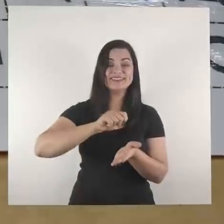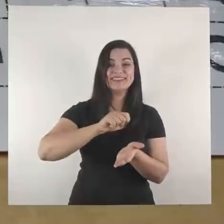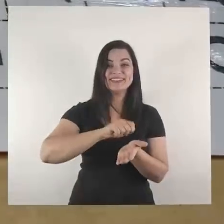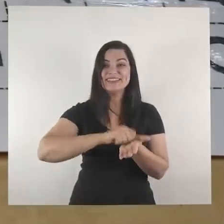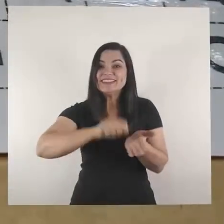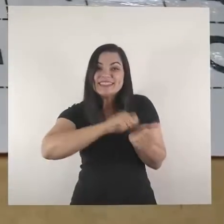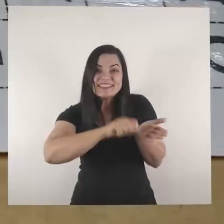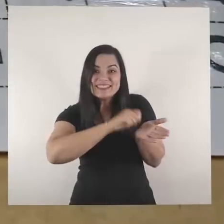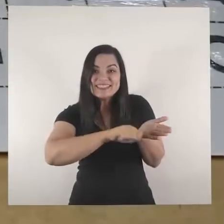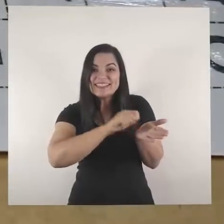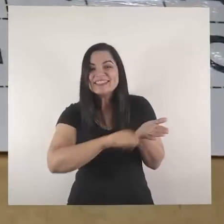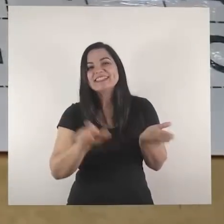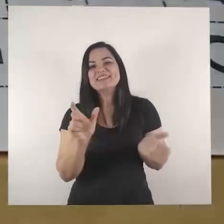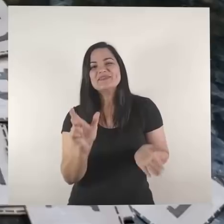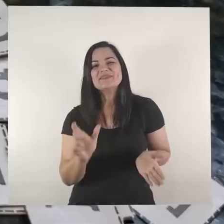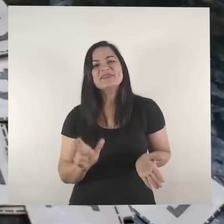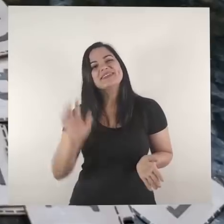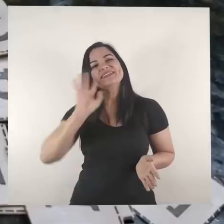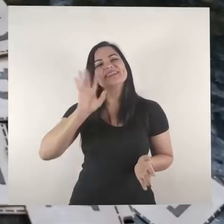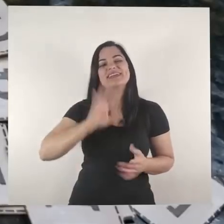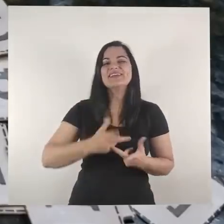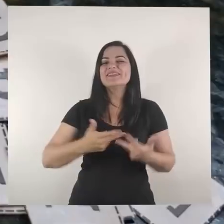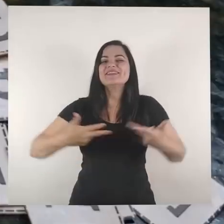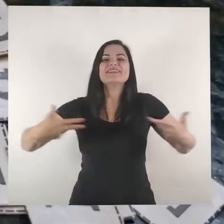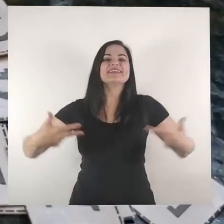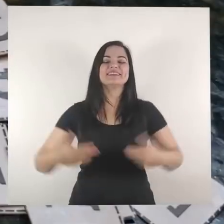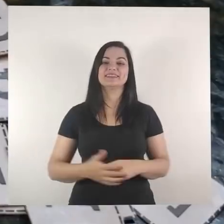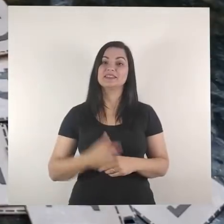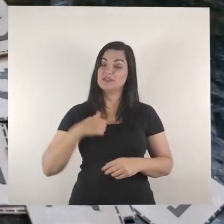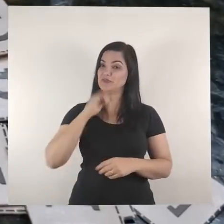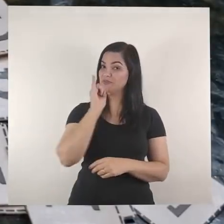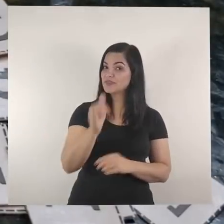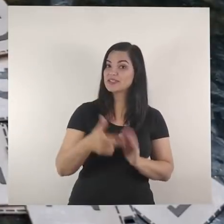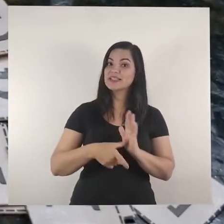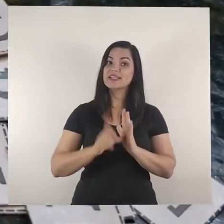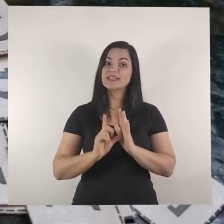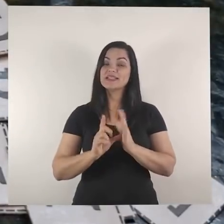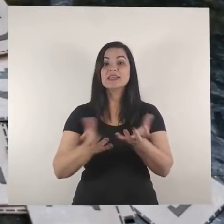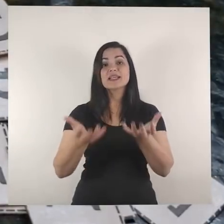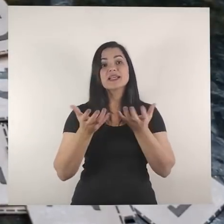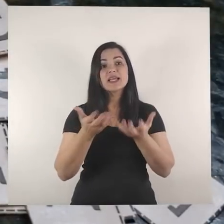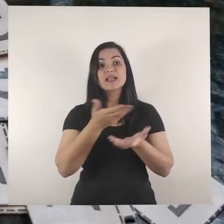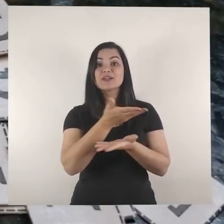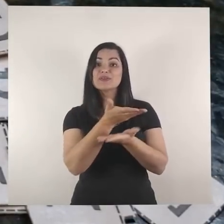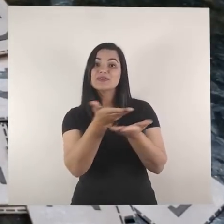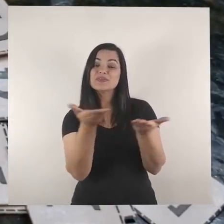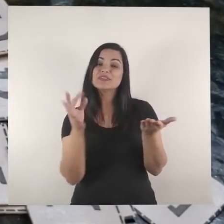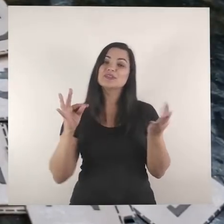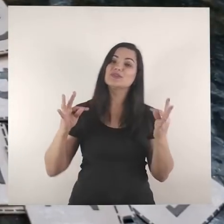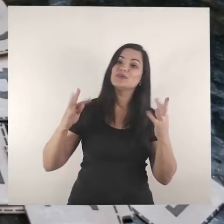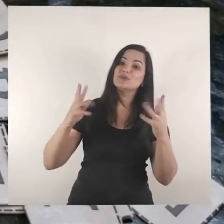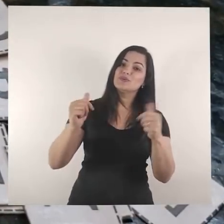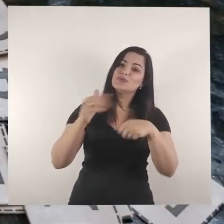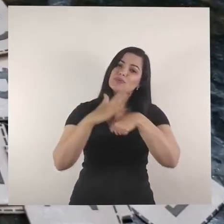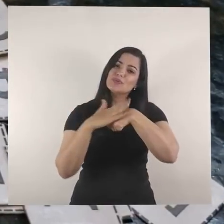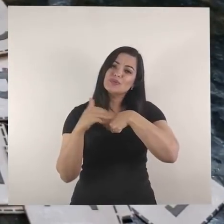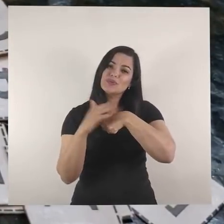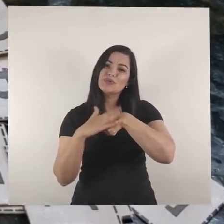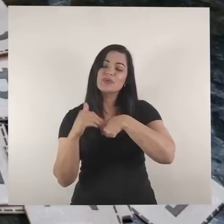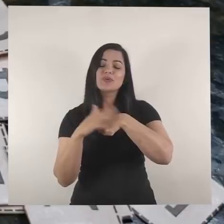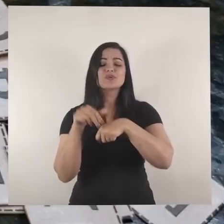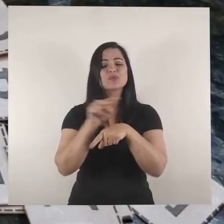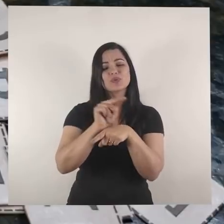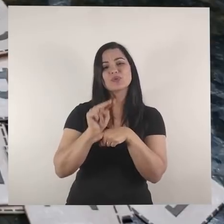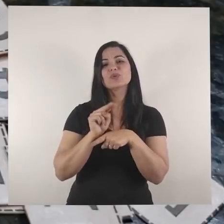muitas palavras legais. Como eu disse para vocês, gostaria que todos tivessem o maior carinho com as